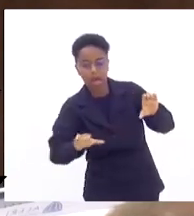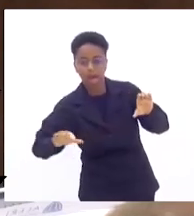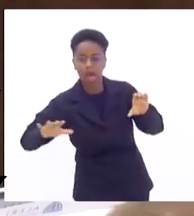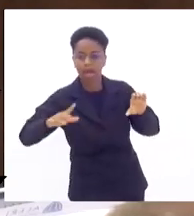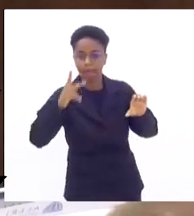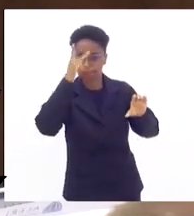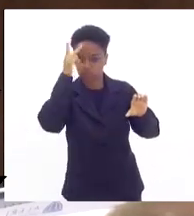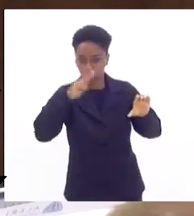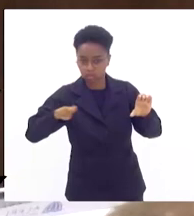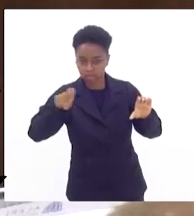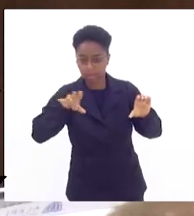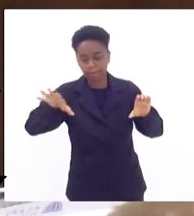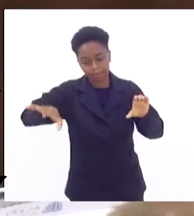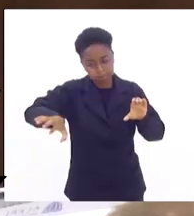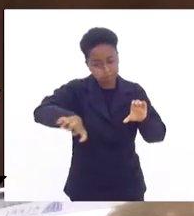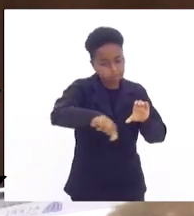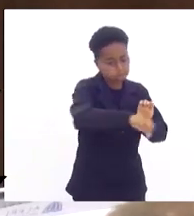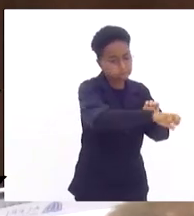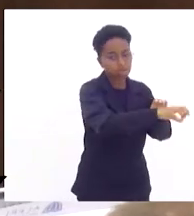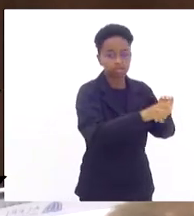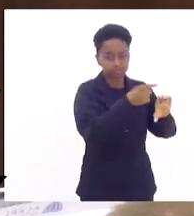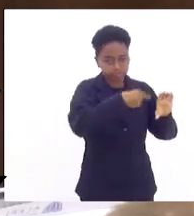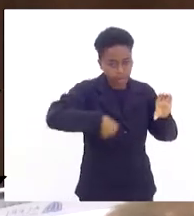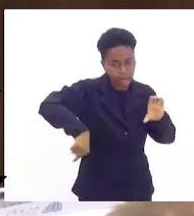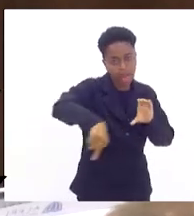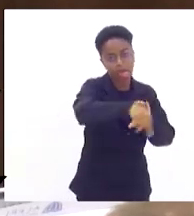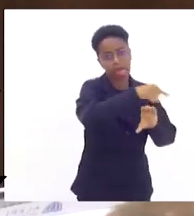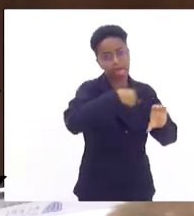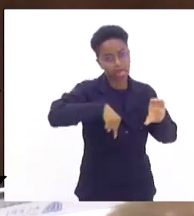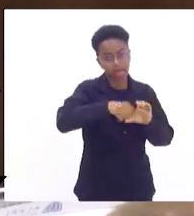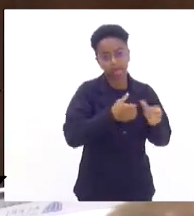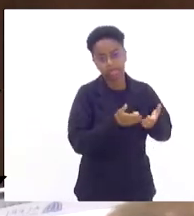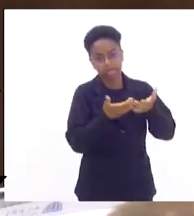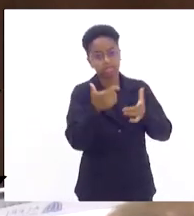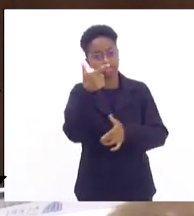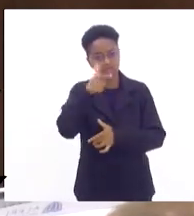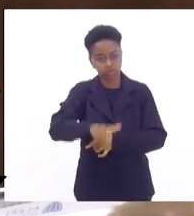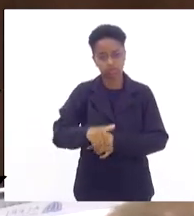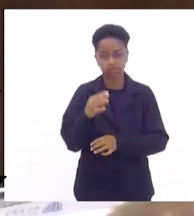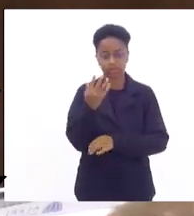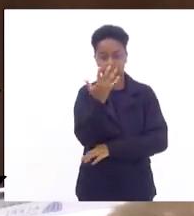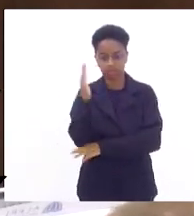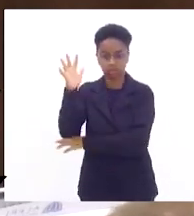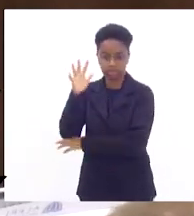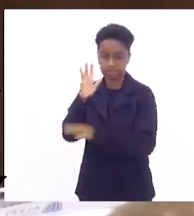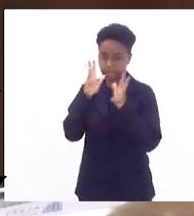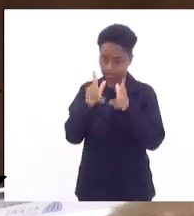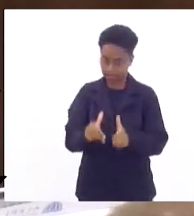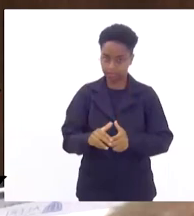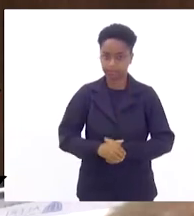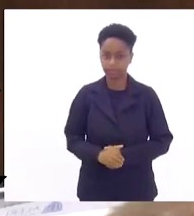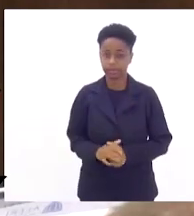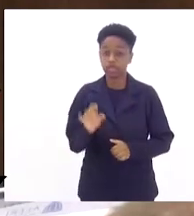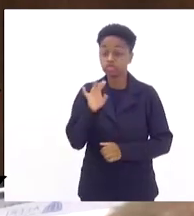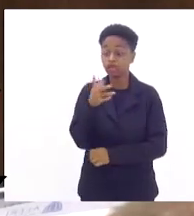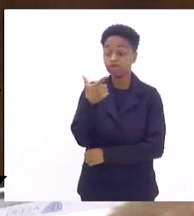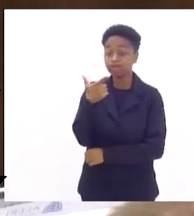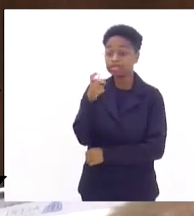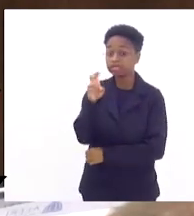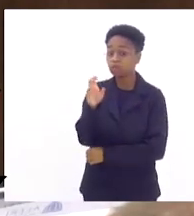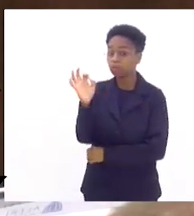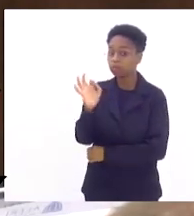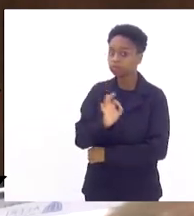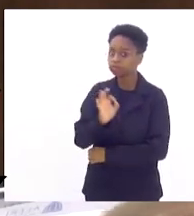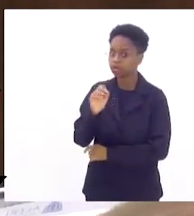consumir, você coletar, tratar e devolver para a natureza nas mesmas condições que você retirou. Só 25%